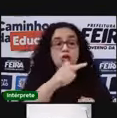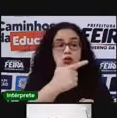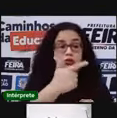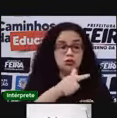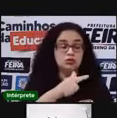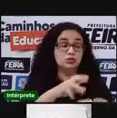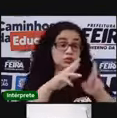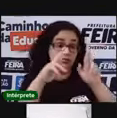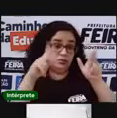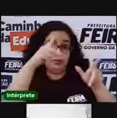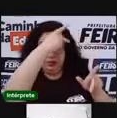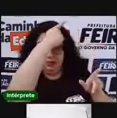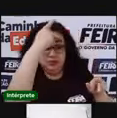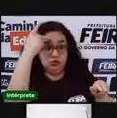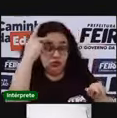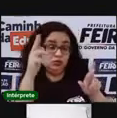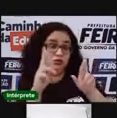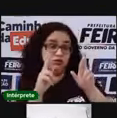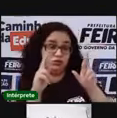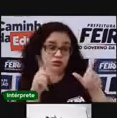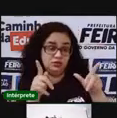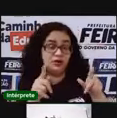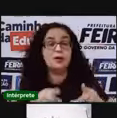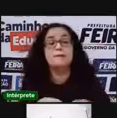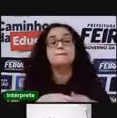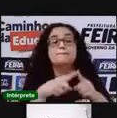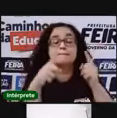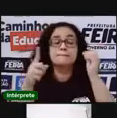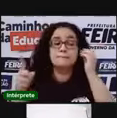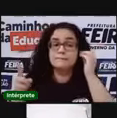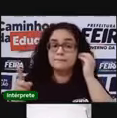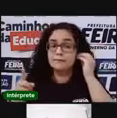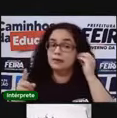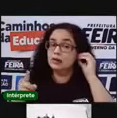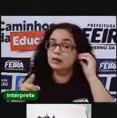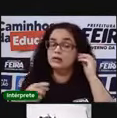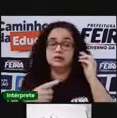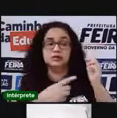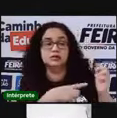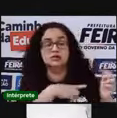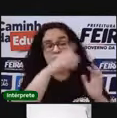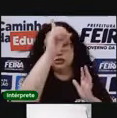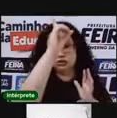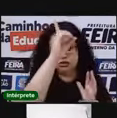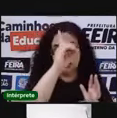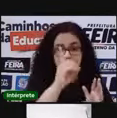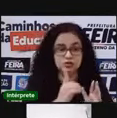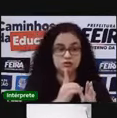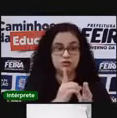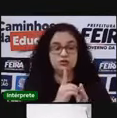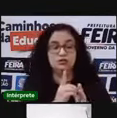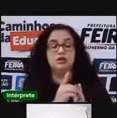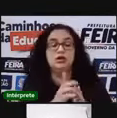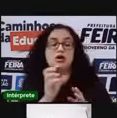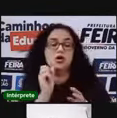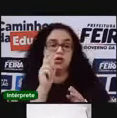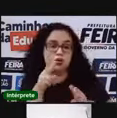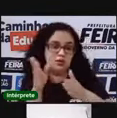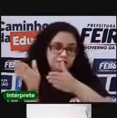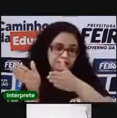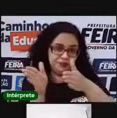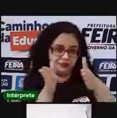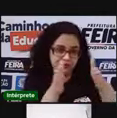é diferente de mim, mas que tem direitos, que merece como eu. Tá? Pode passar,